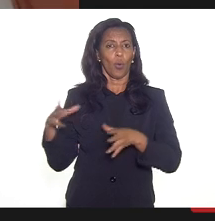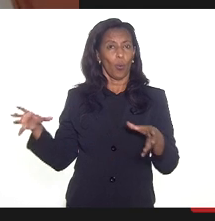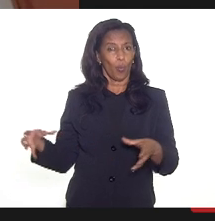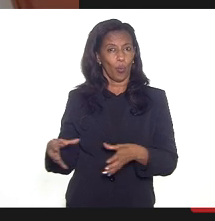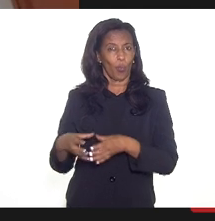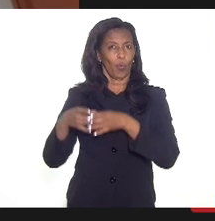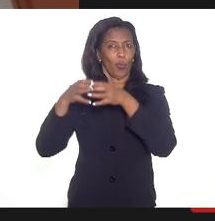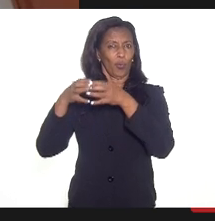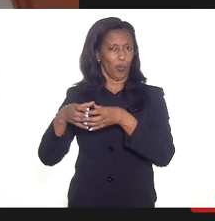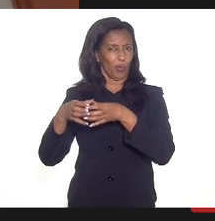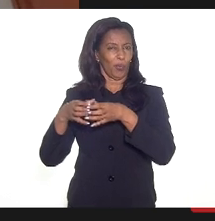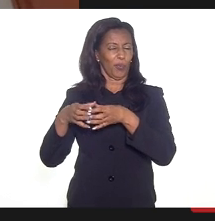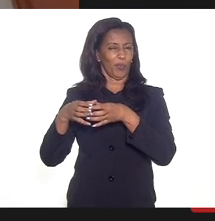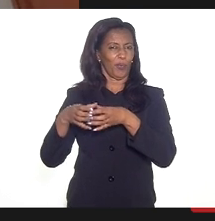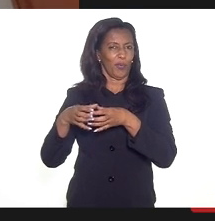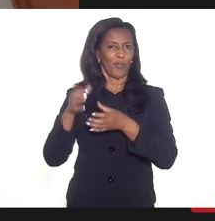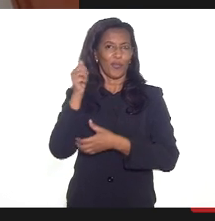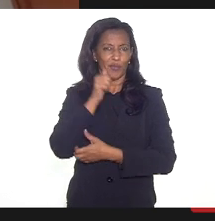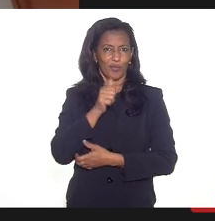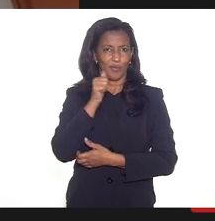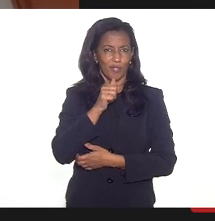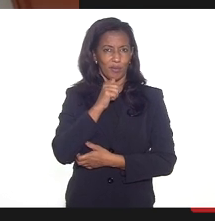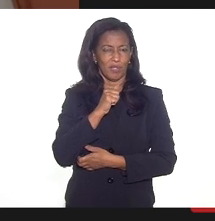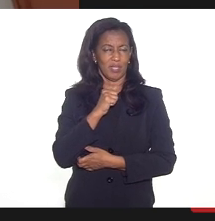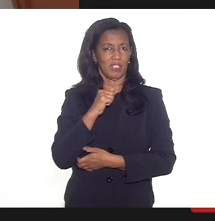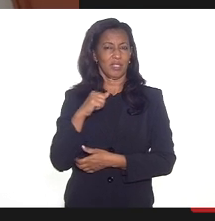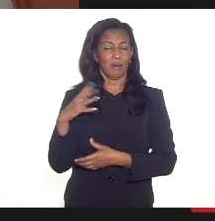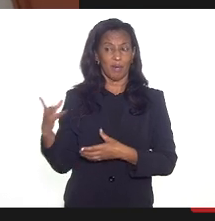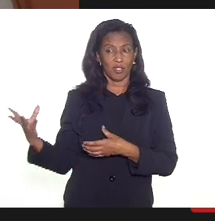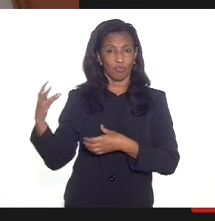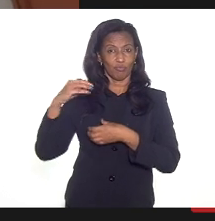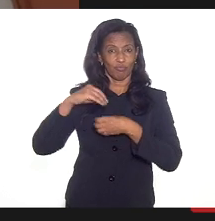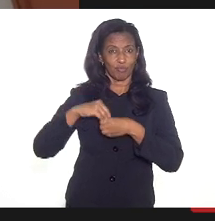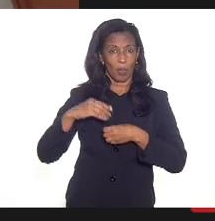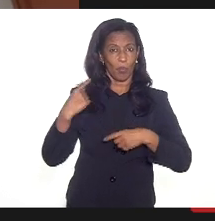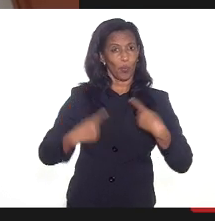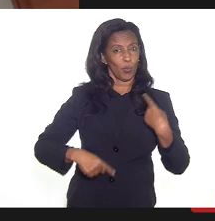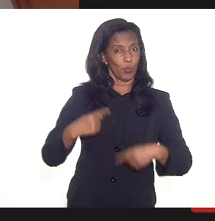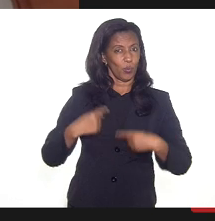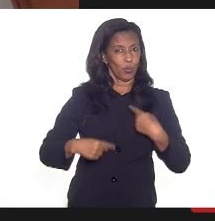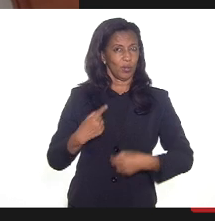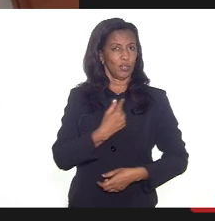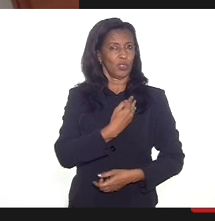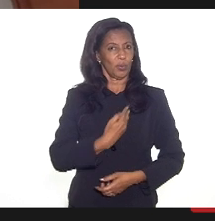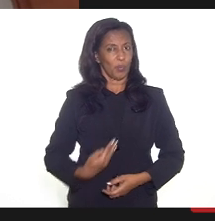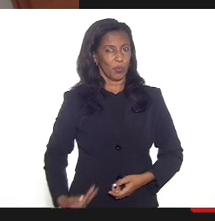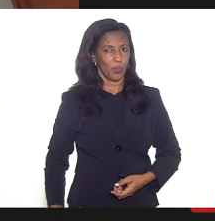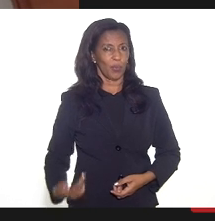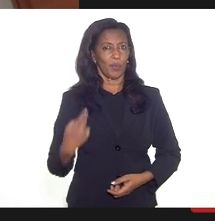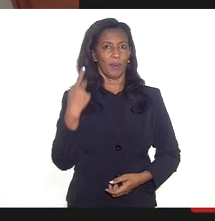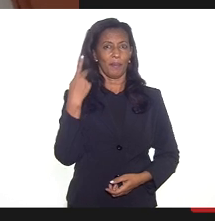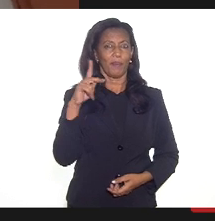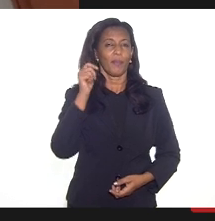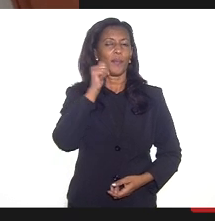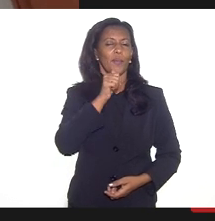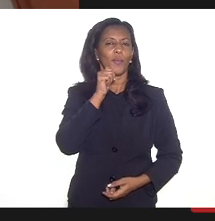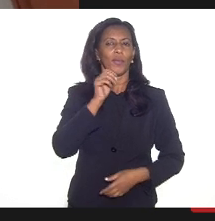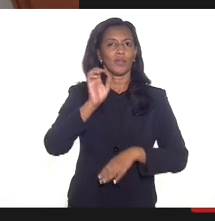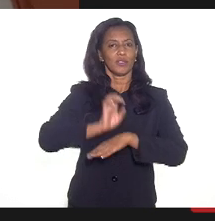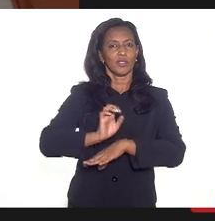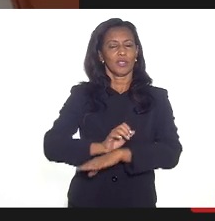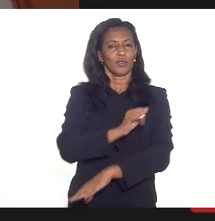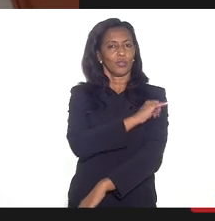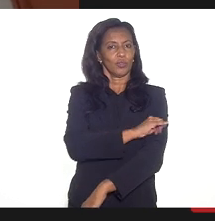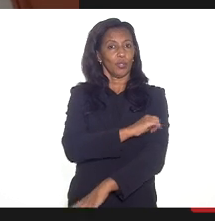feminista junto com a gente, para que a gente venha implementar políticas públicas para as mulheres no Estado do Rio de